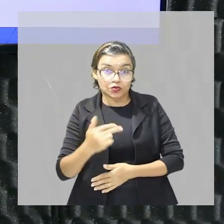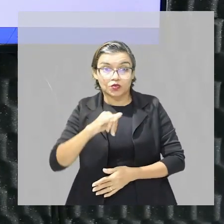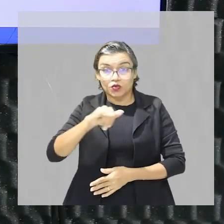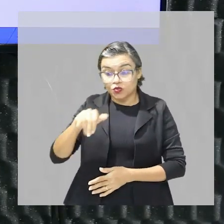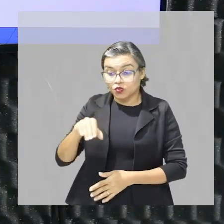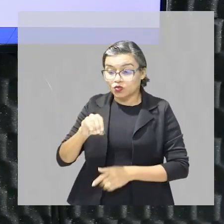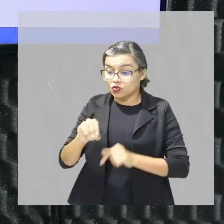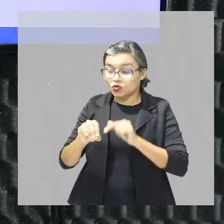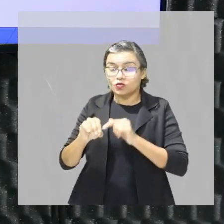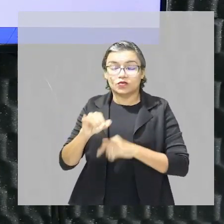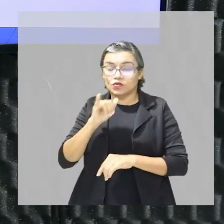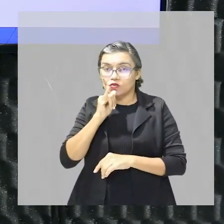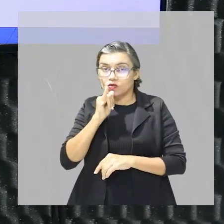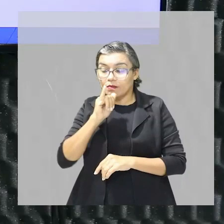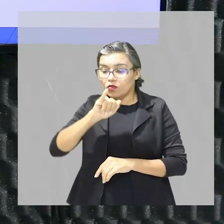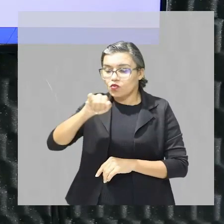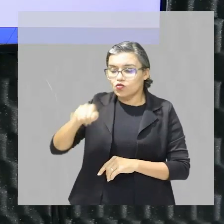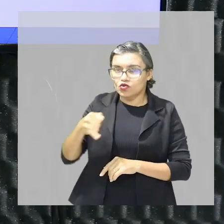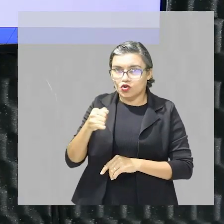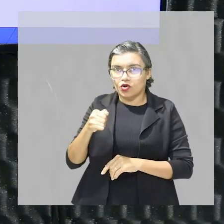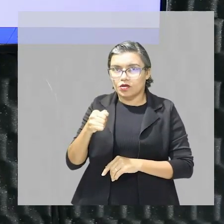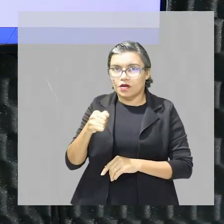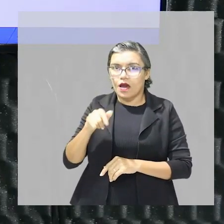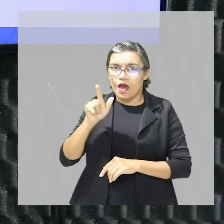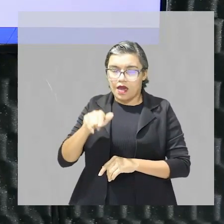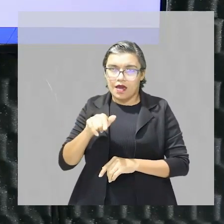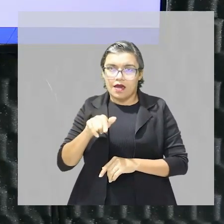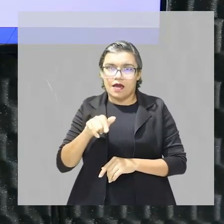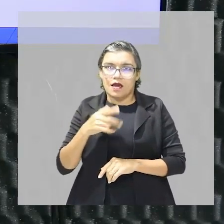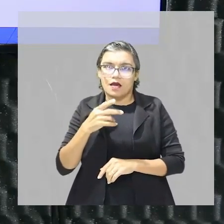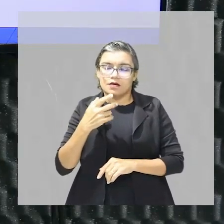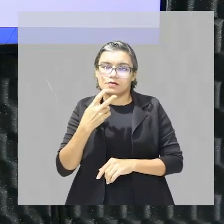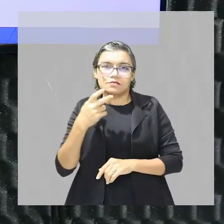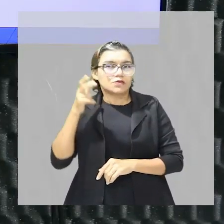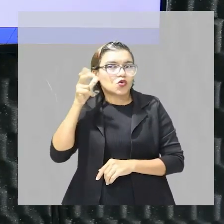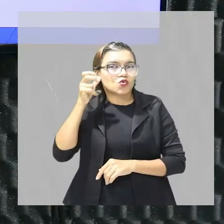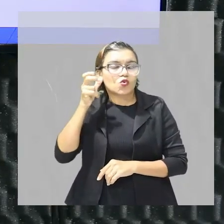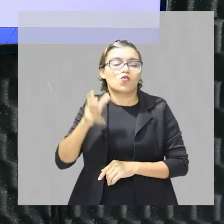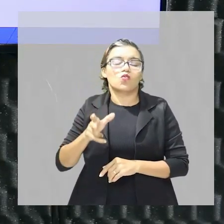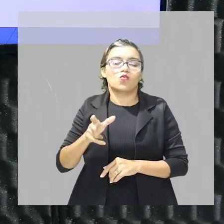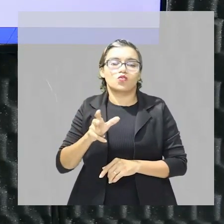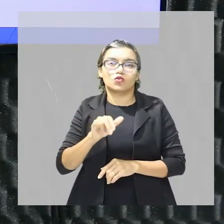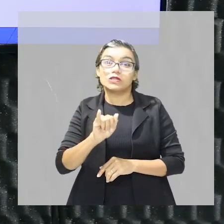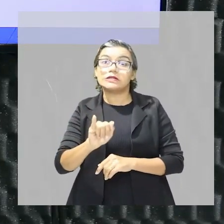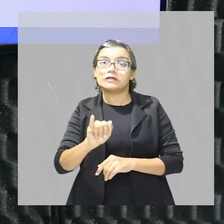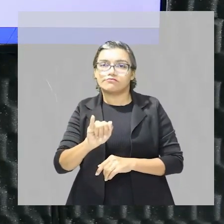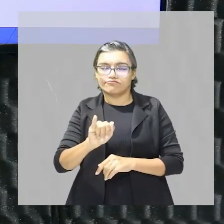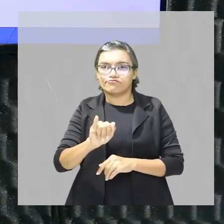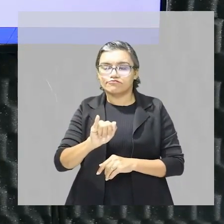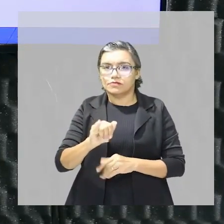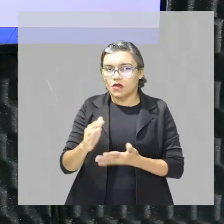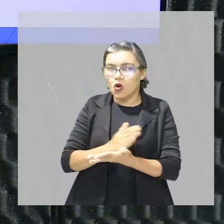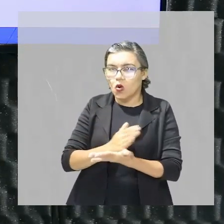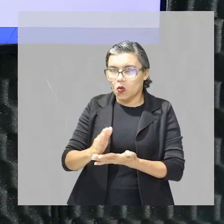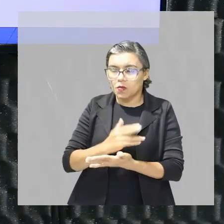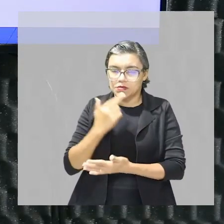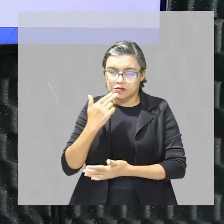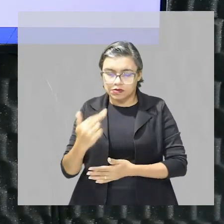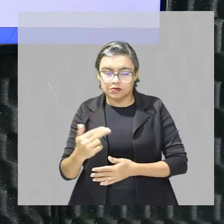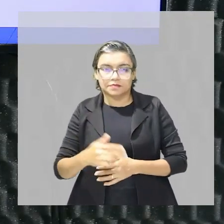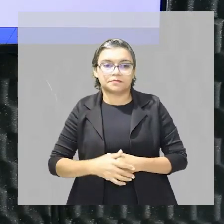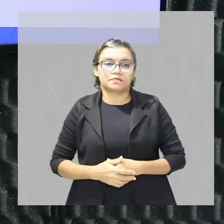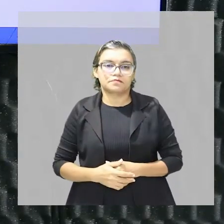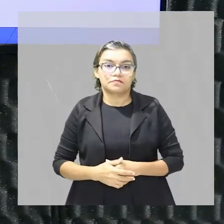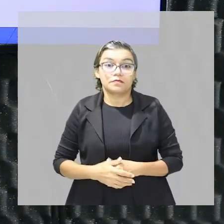Então você está falando dos pré-socráticos o que que os pré-socráticos na verdade eles têm como objeto eles têm como intenção